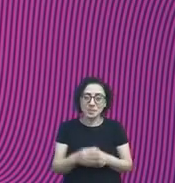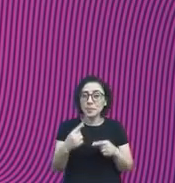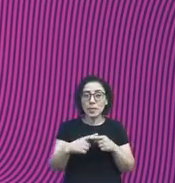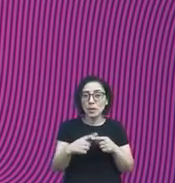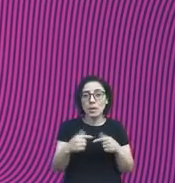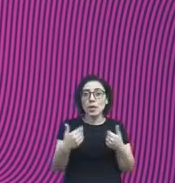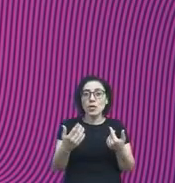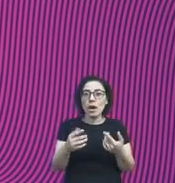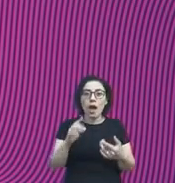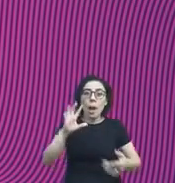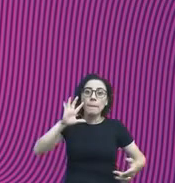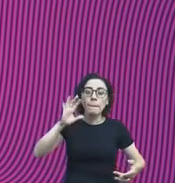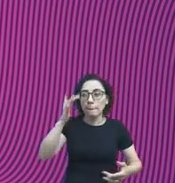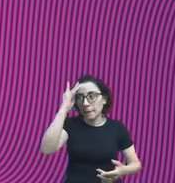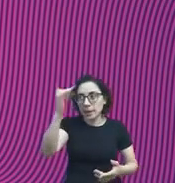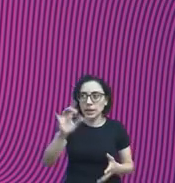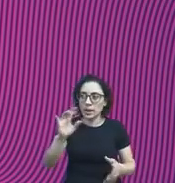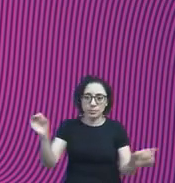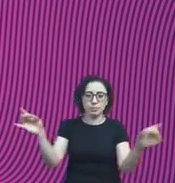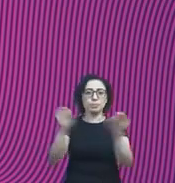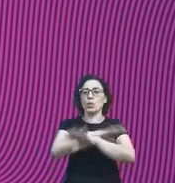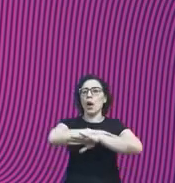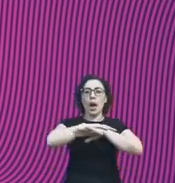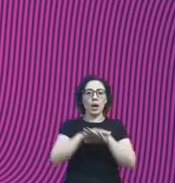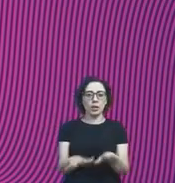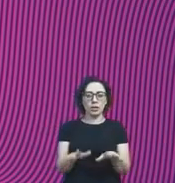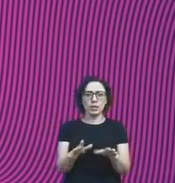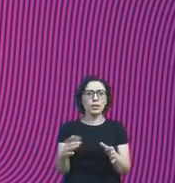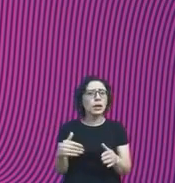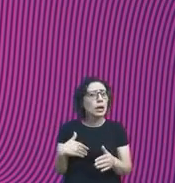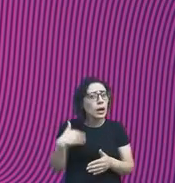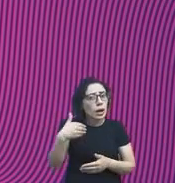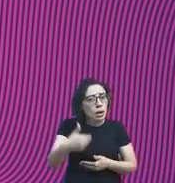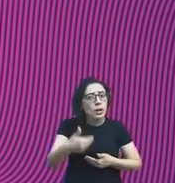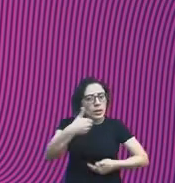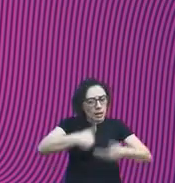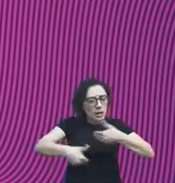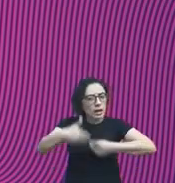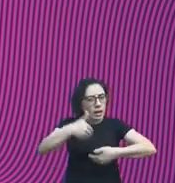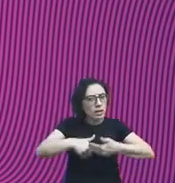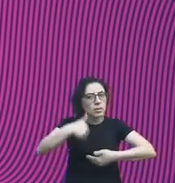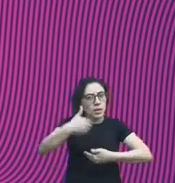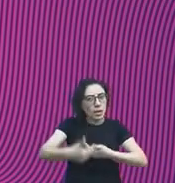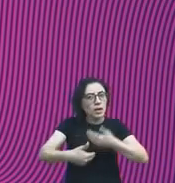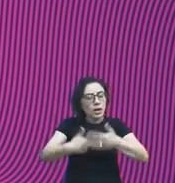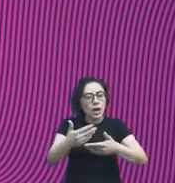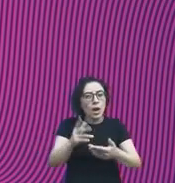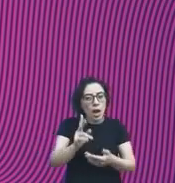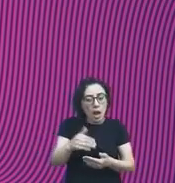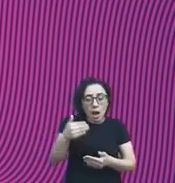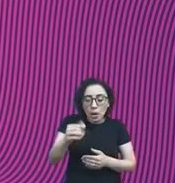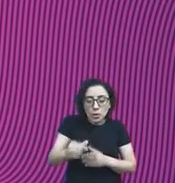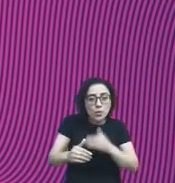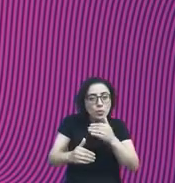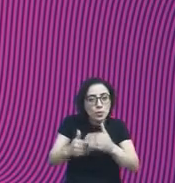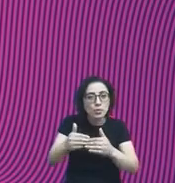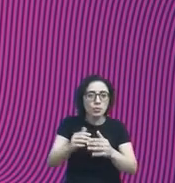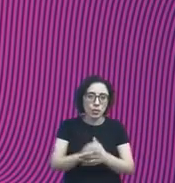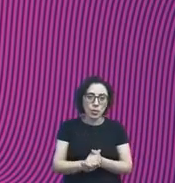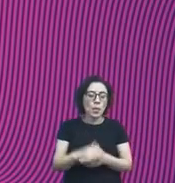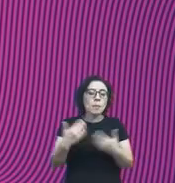faça esse movimento de médio e longo prazo?